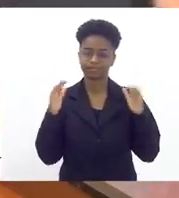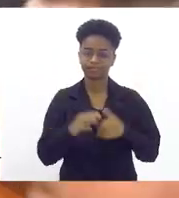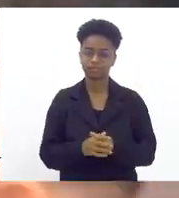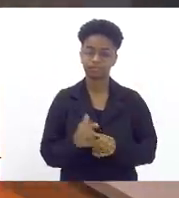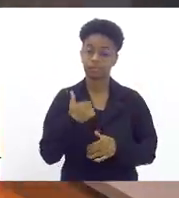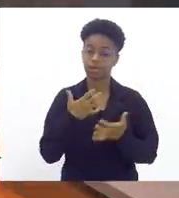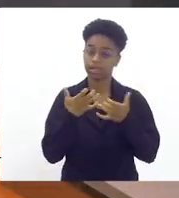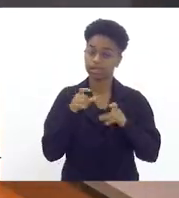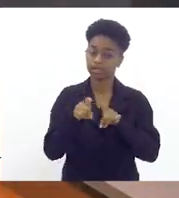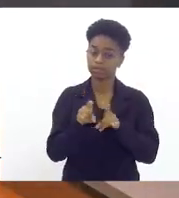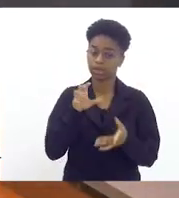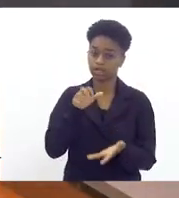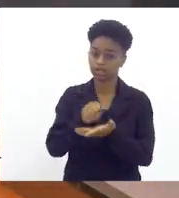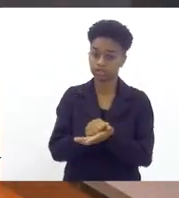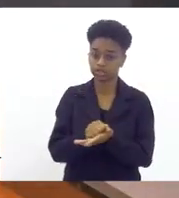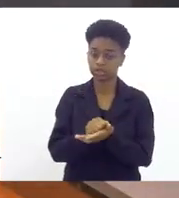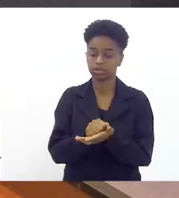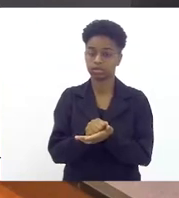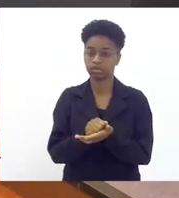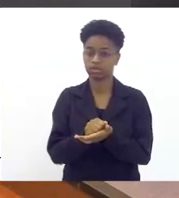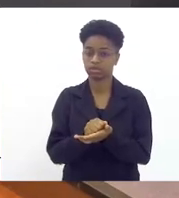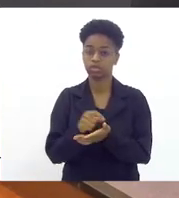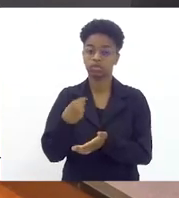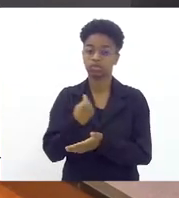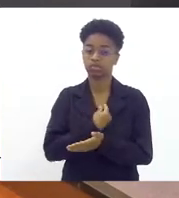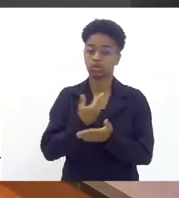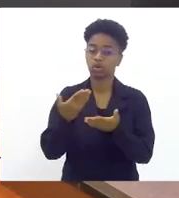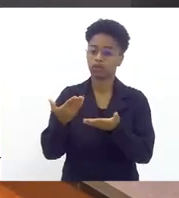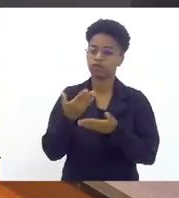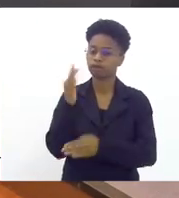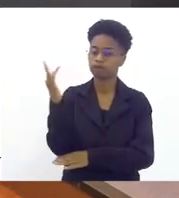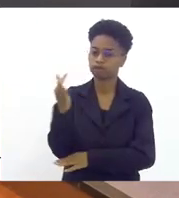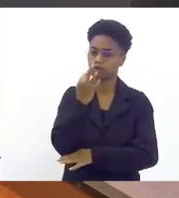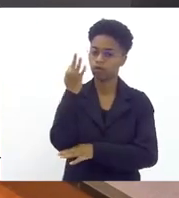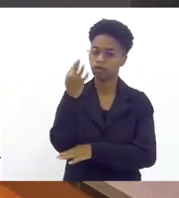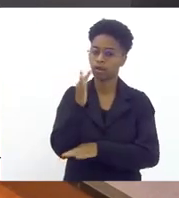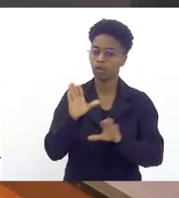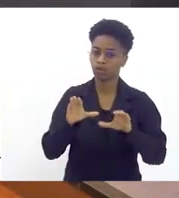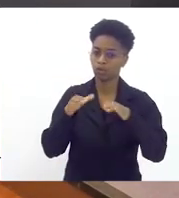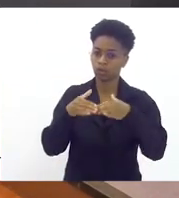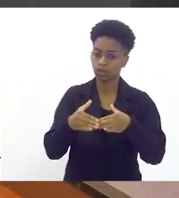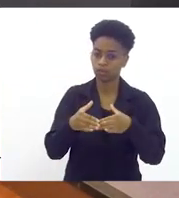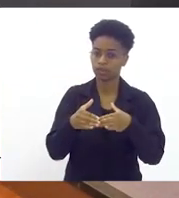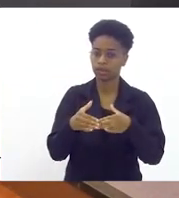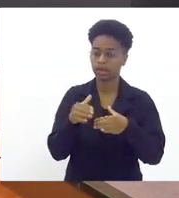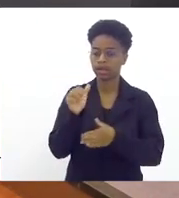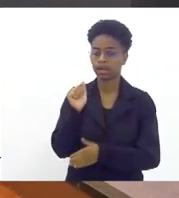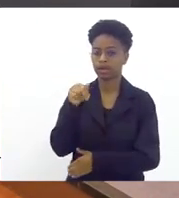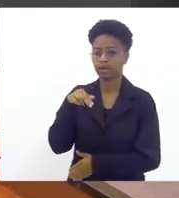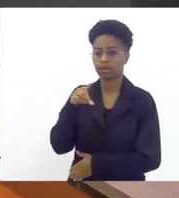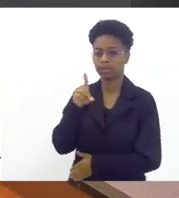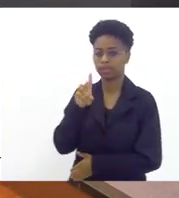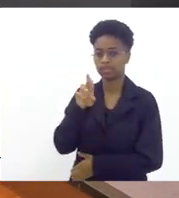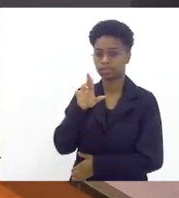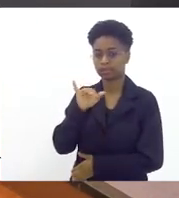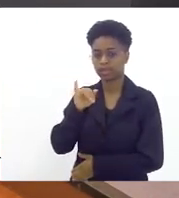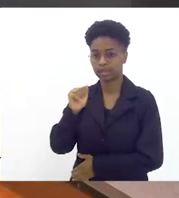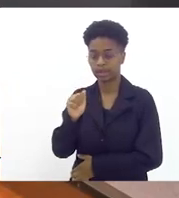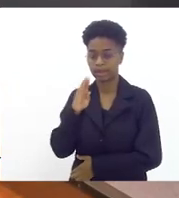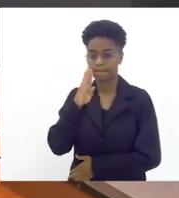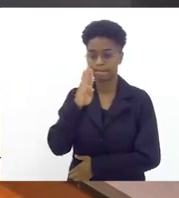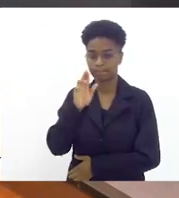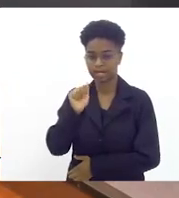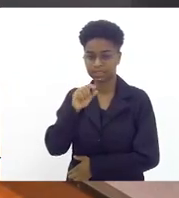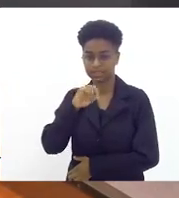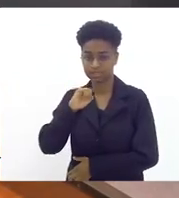Queria registrar aqui que nós fizemos o convite formal pela comissão para a queridíssima Andréa Brasil, que estava aqui conosco, mas não